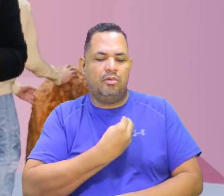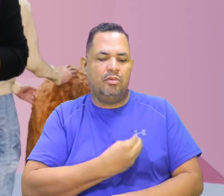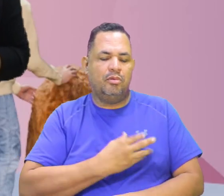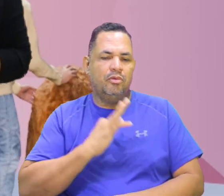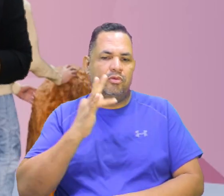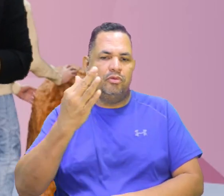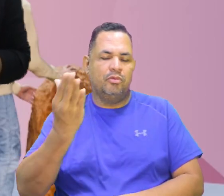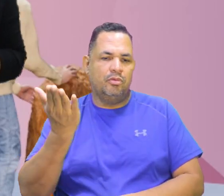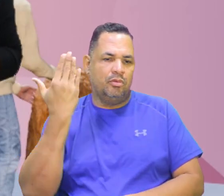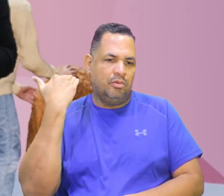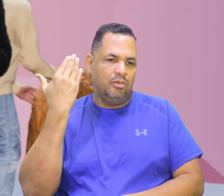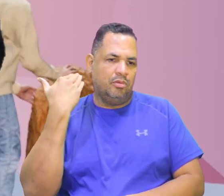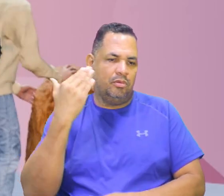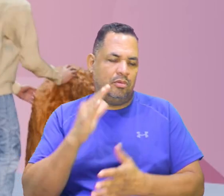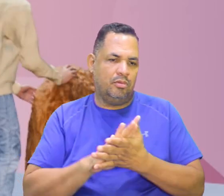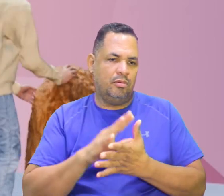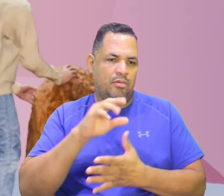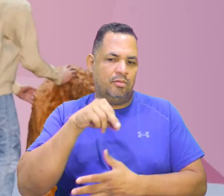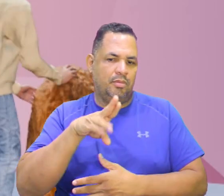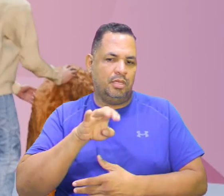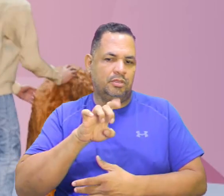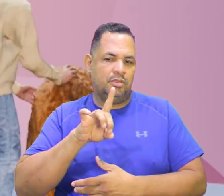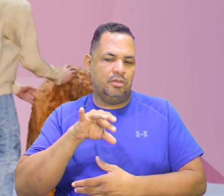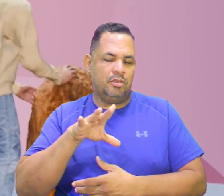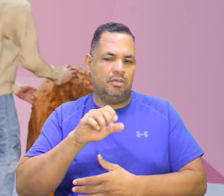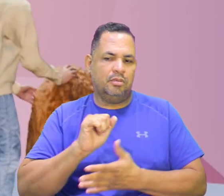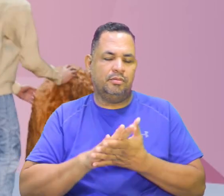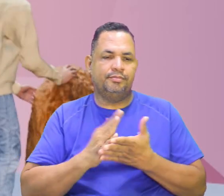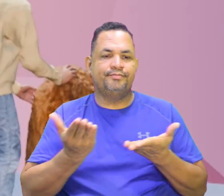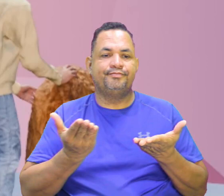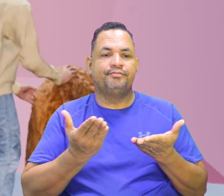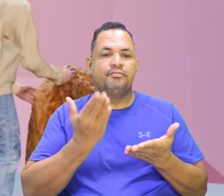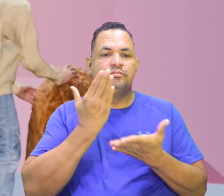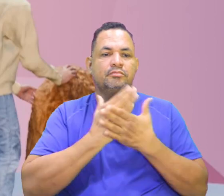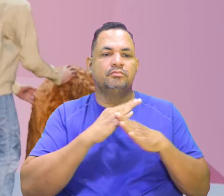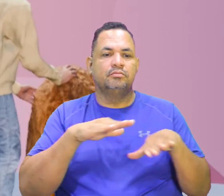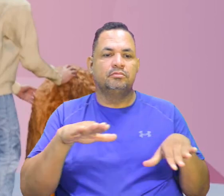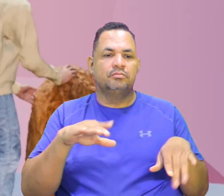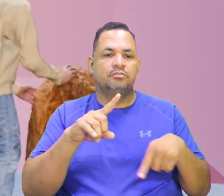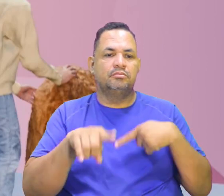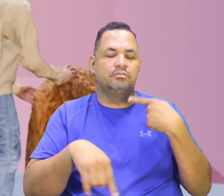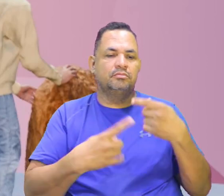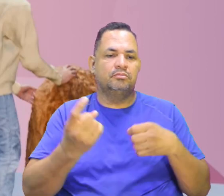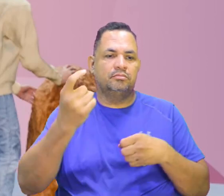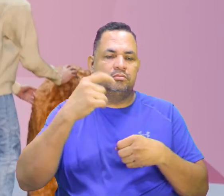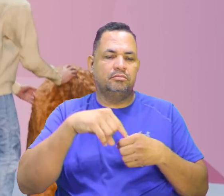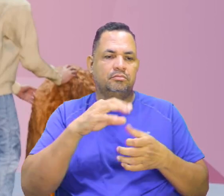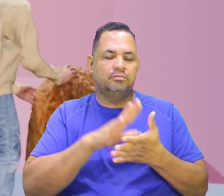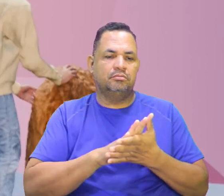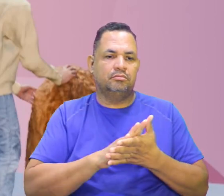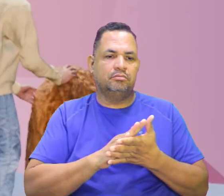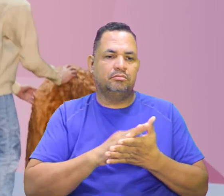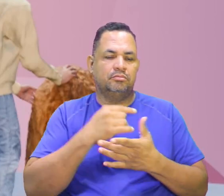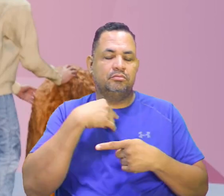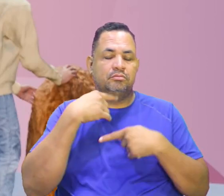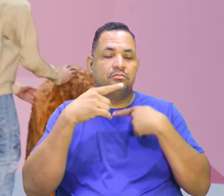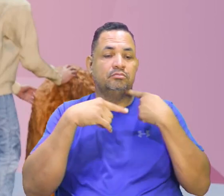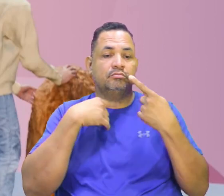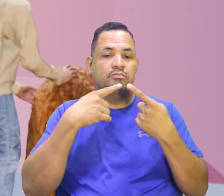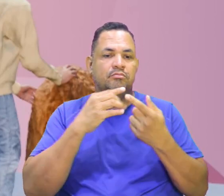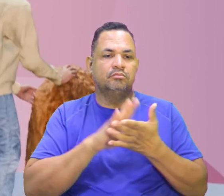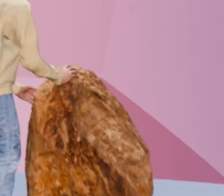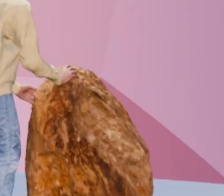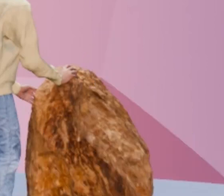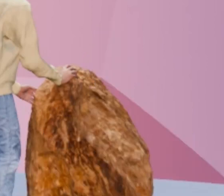do pretérito, mesóclise. Simples assim. Então, amados, ficamos por aqui. Daqui a pouco a gente volta para o nosso Tirando Dúvidas.